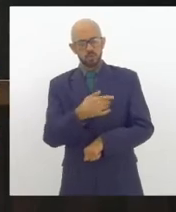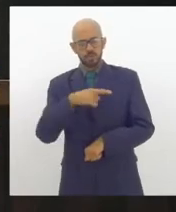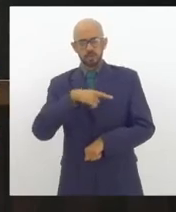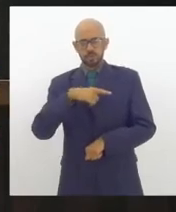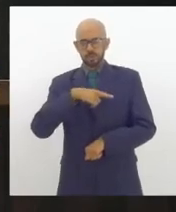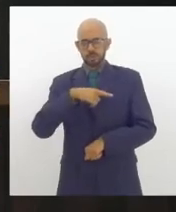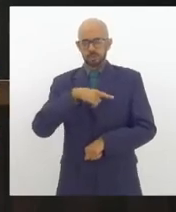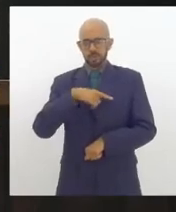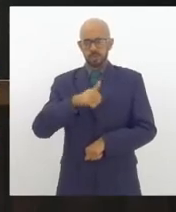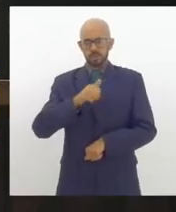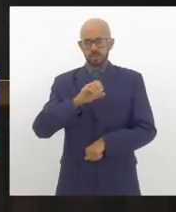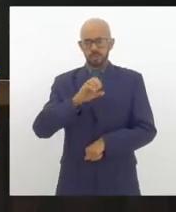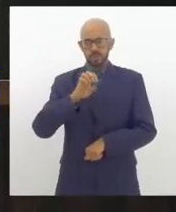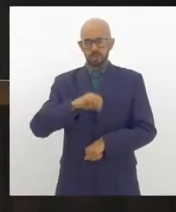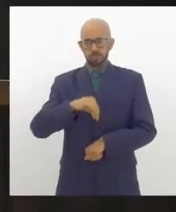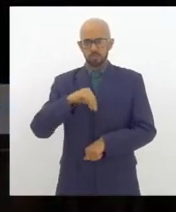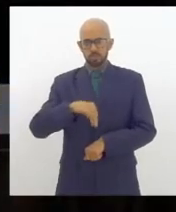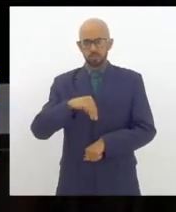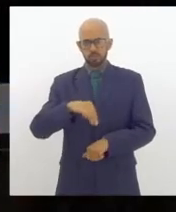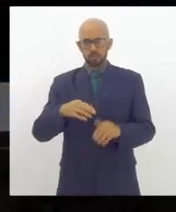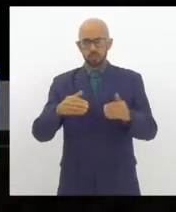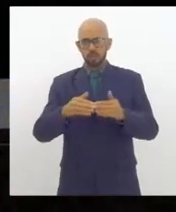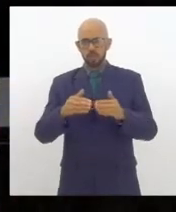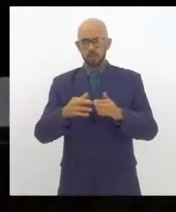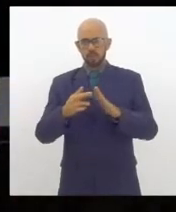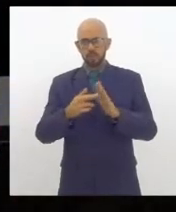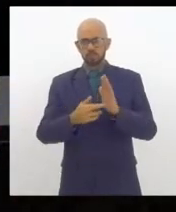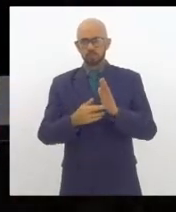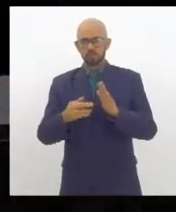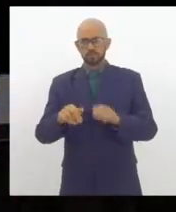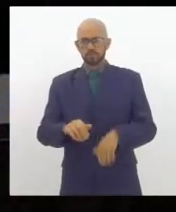dispõe dos 10 minutos regimentais.